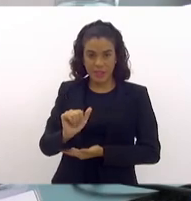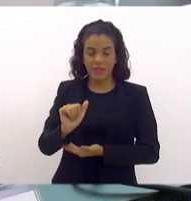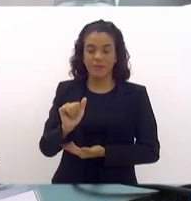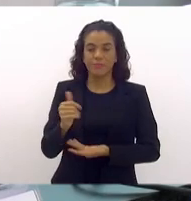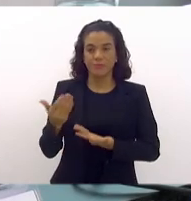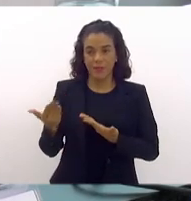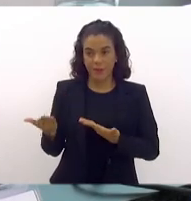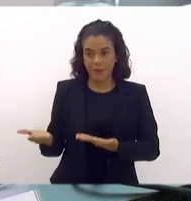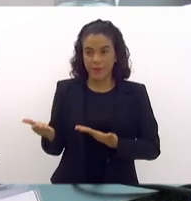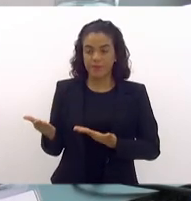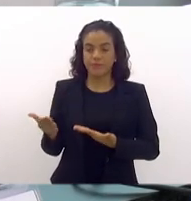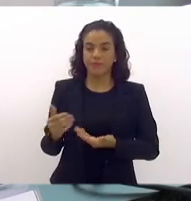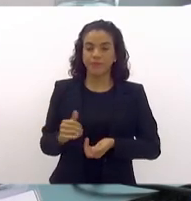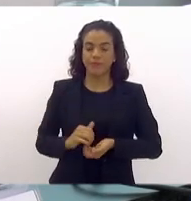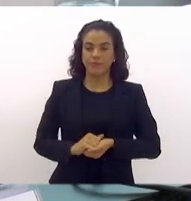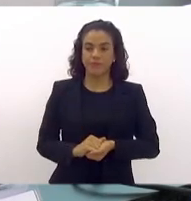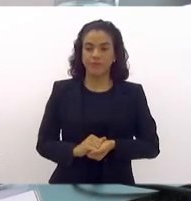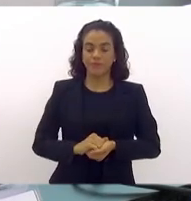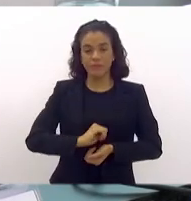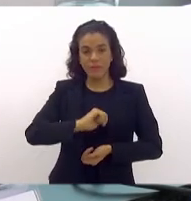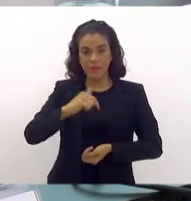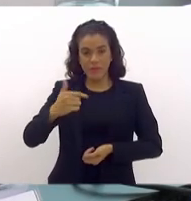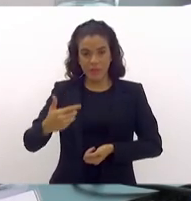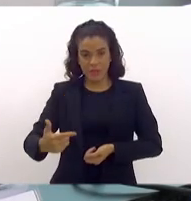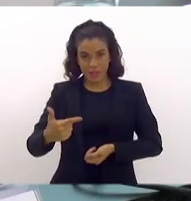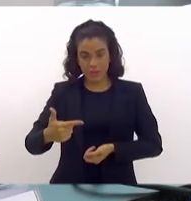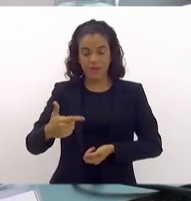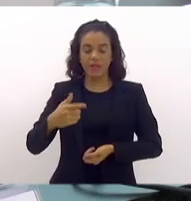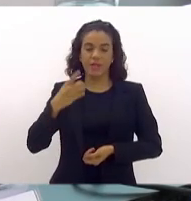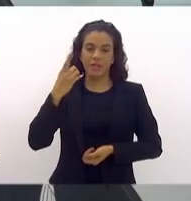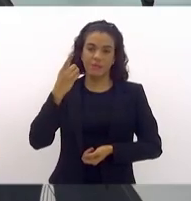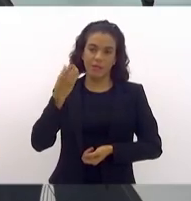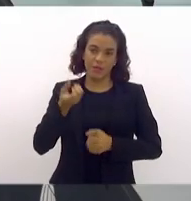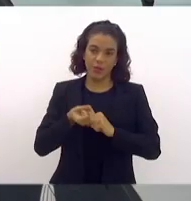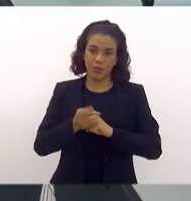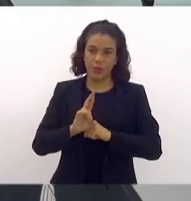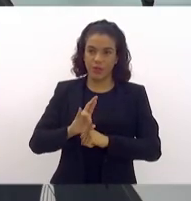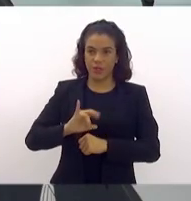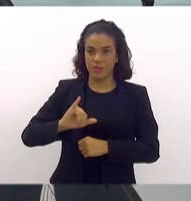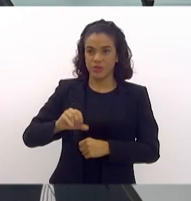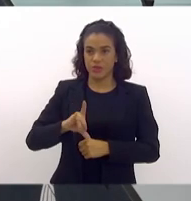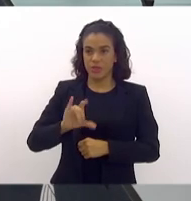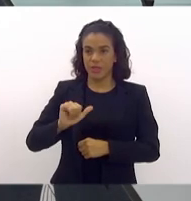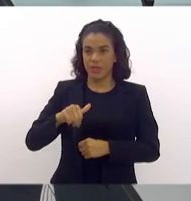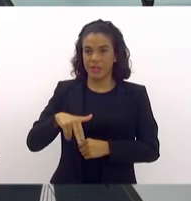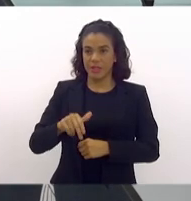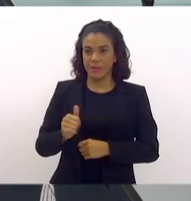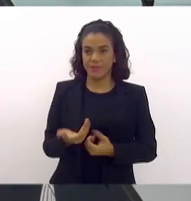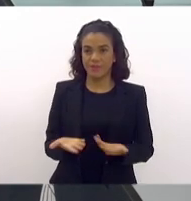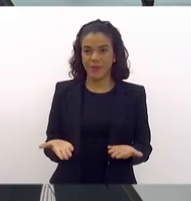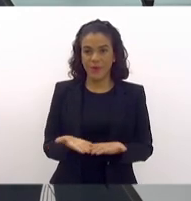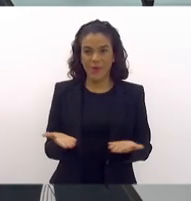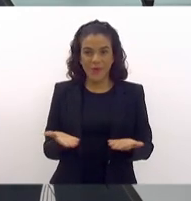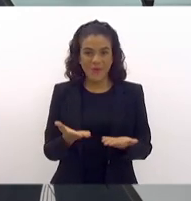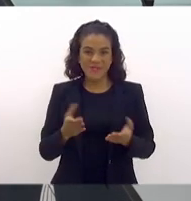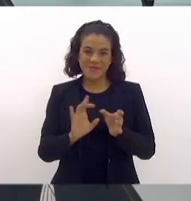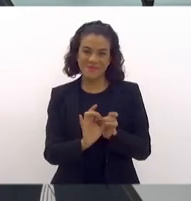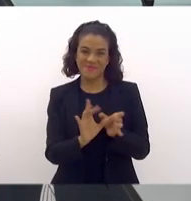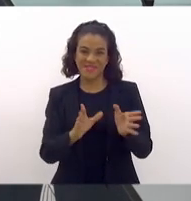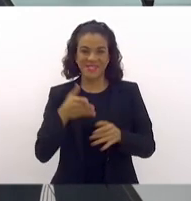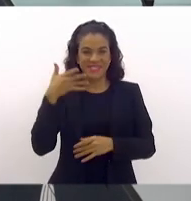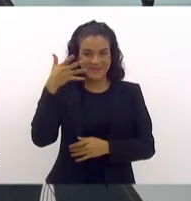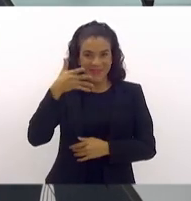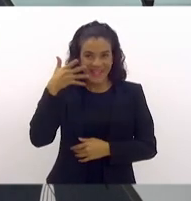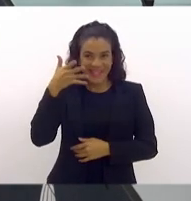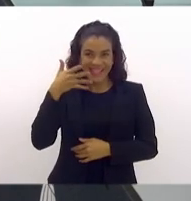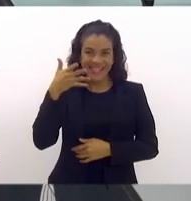em seguida para a doutora Juliana Cunha. Bom dia para todos. Vamos deixar os palestrantes falarem, que elas têm muito